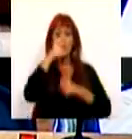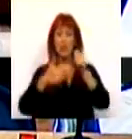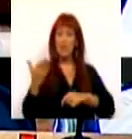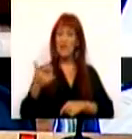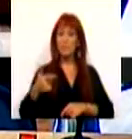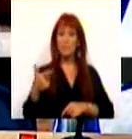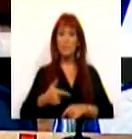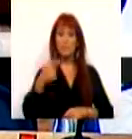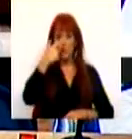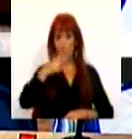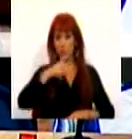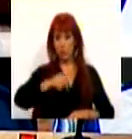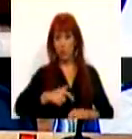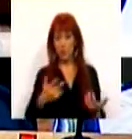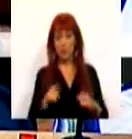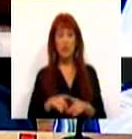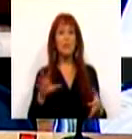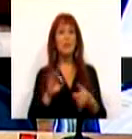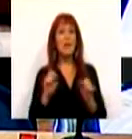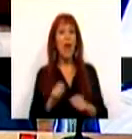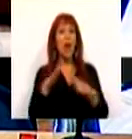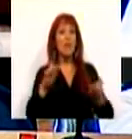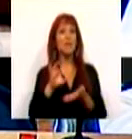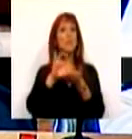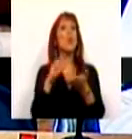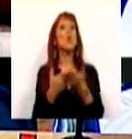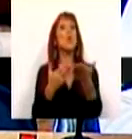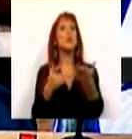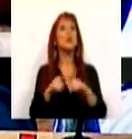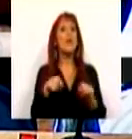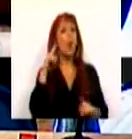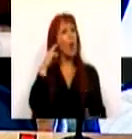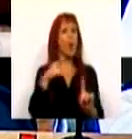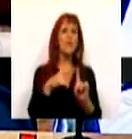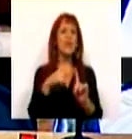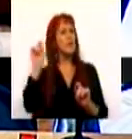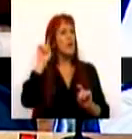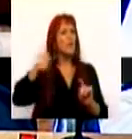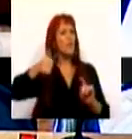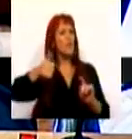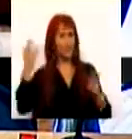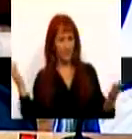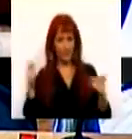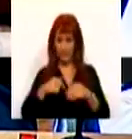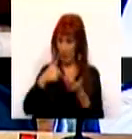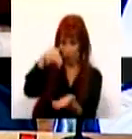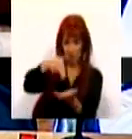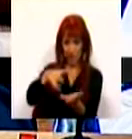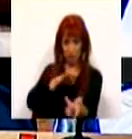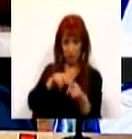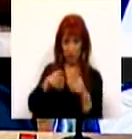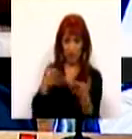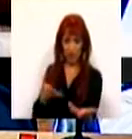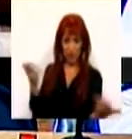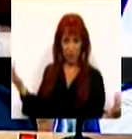dos portugueses, e que o aumento da sua dotação seria assim um objetivo essencial. Aqui estamos, senhores